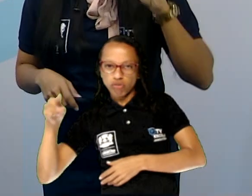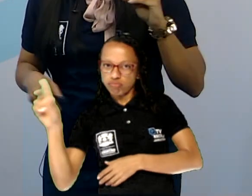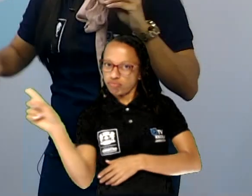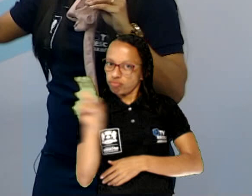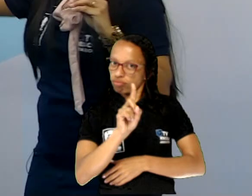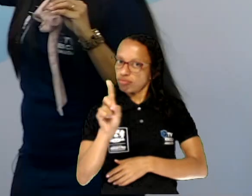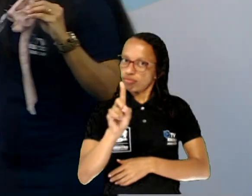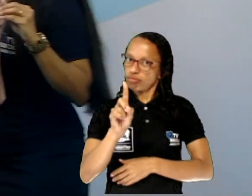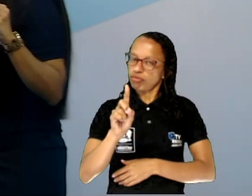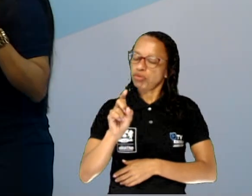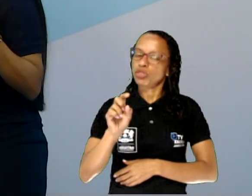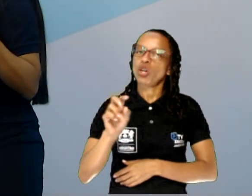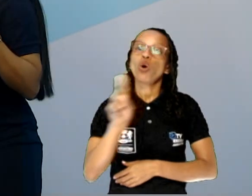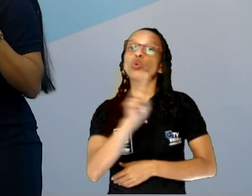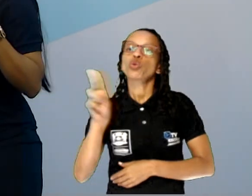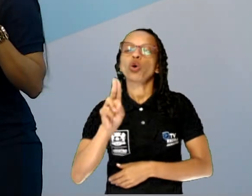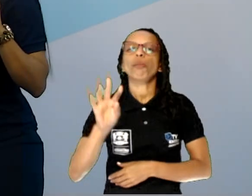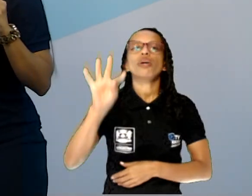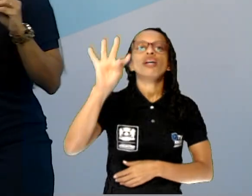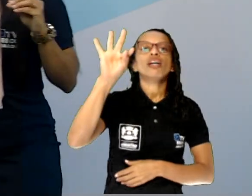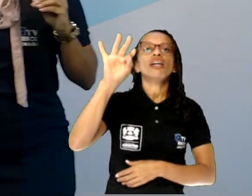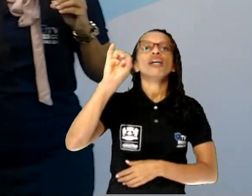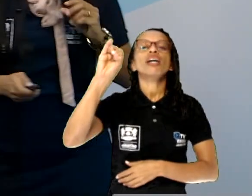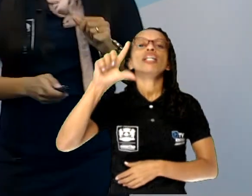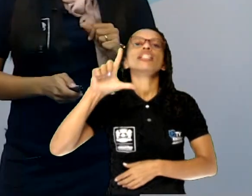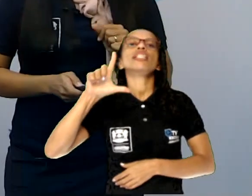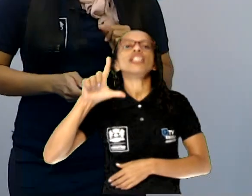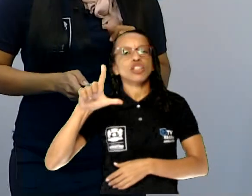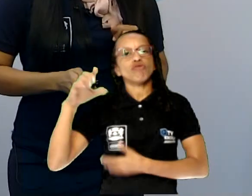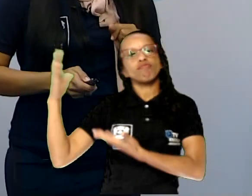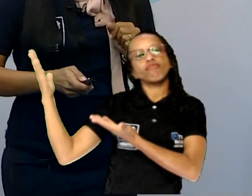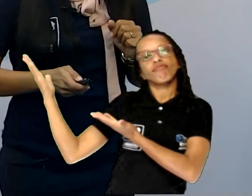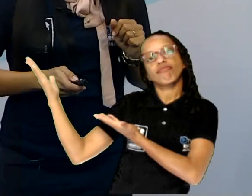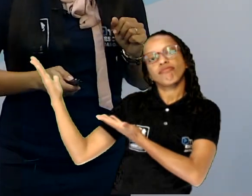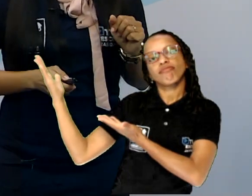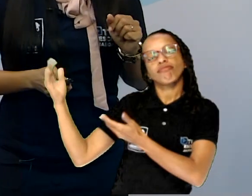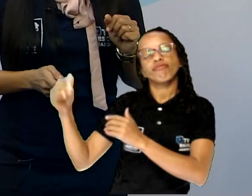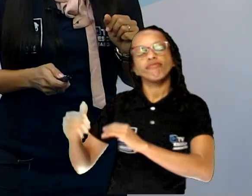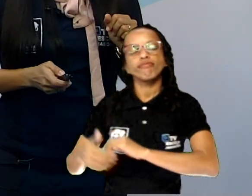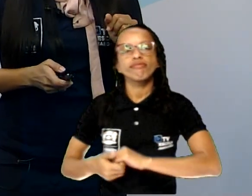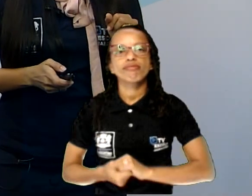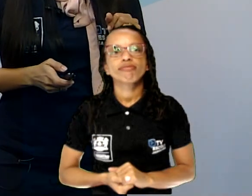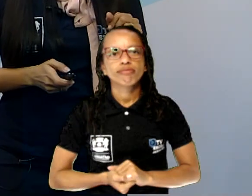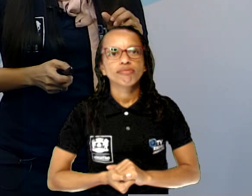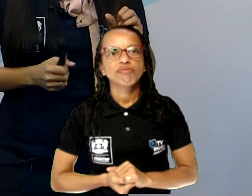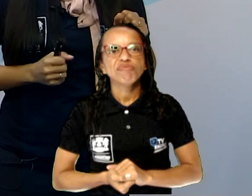tio. O nome desse é tio. Próximo.